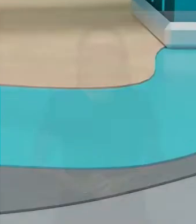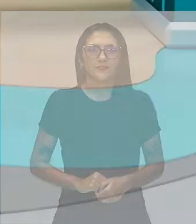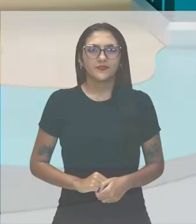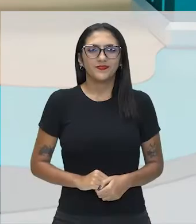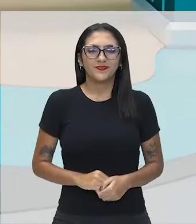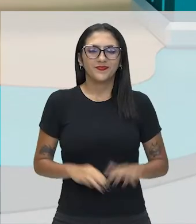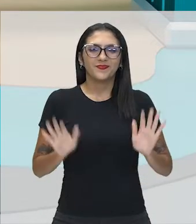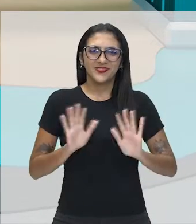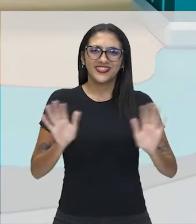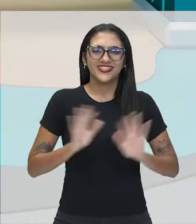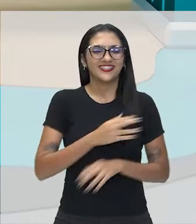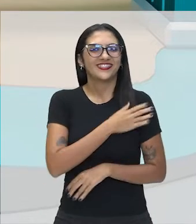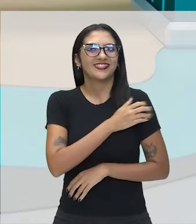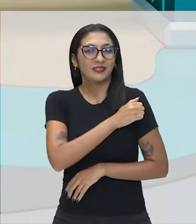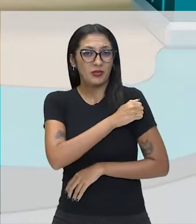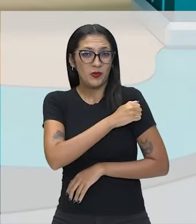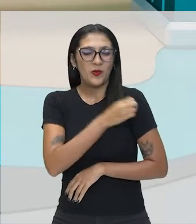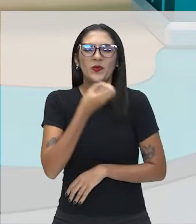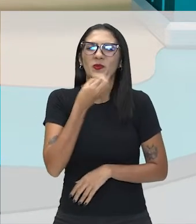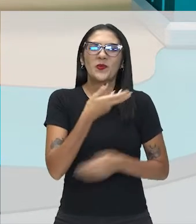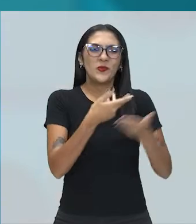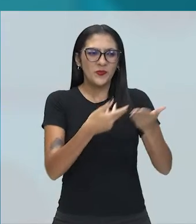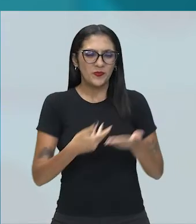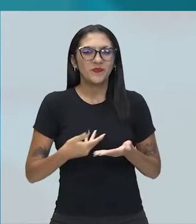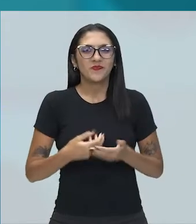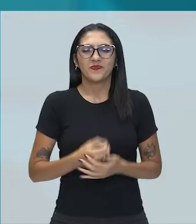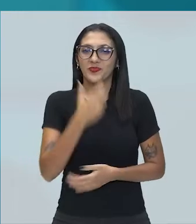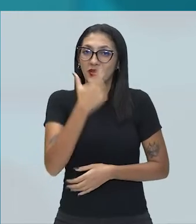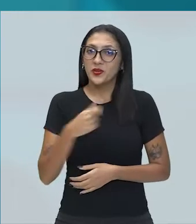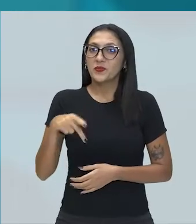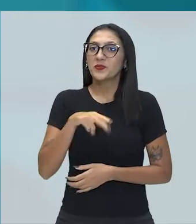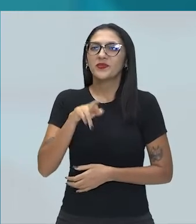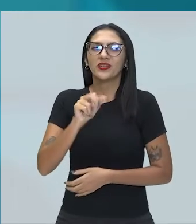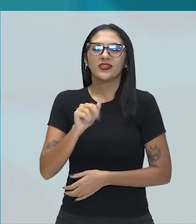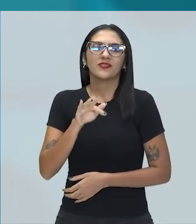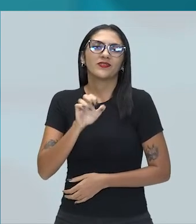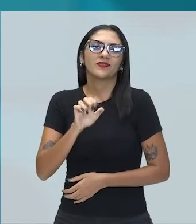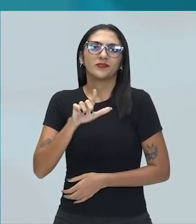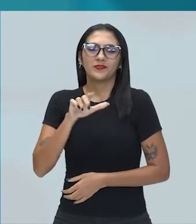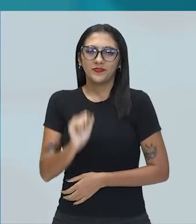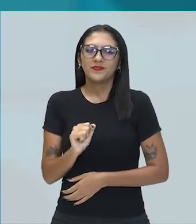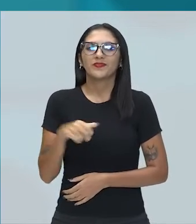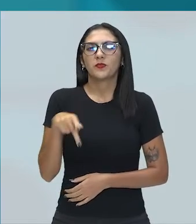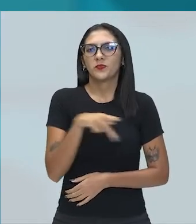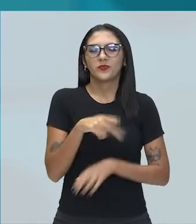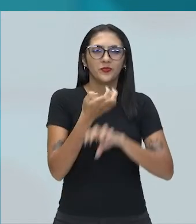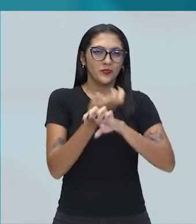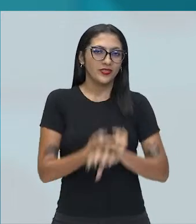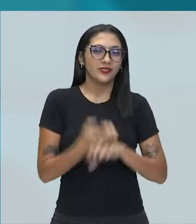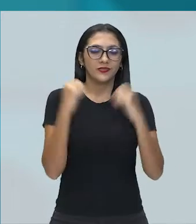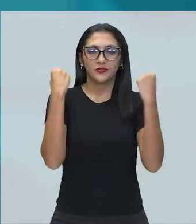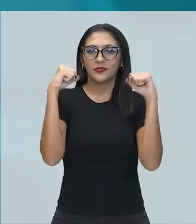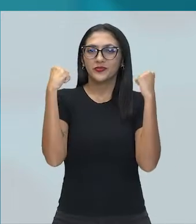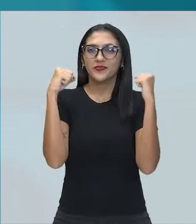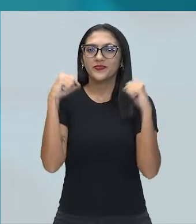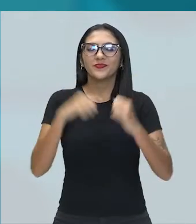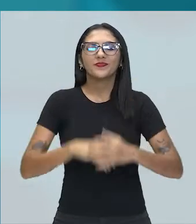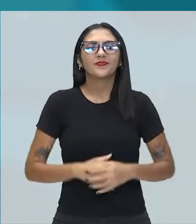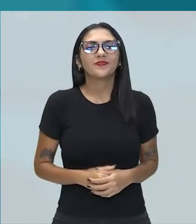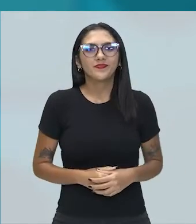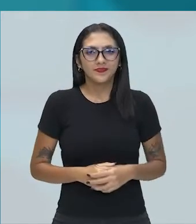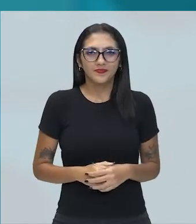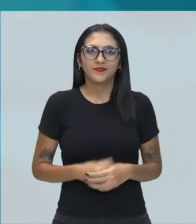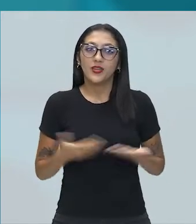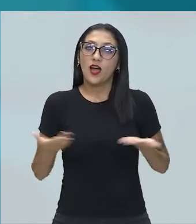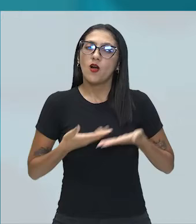Olá, alunos, sejam bem-vindos. Eu sou a professora Rafaela Pinheiro, a sua professora do componente de Educação Física.